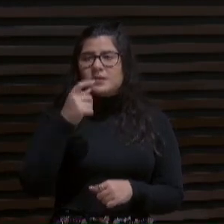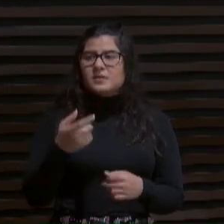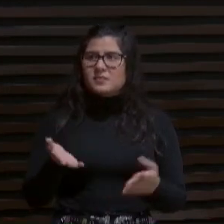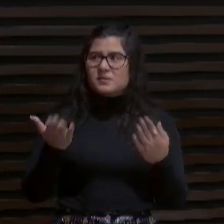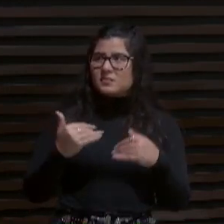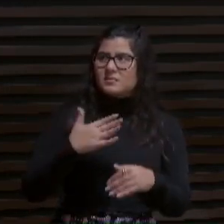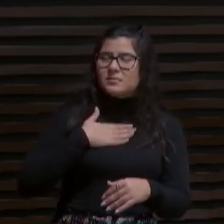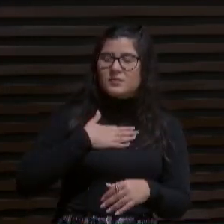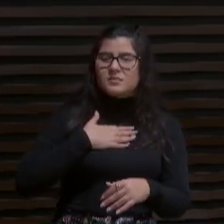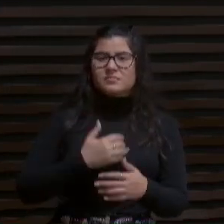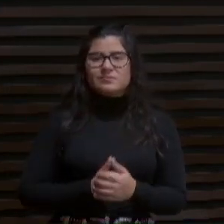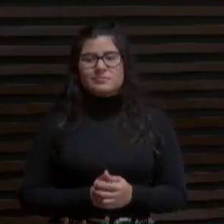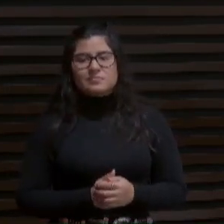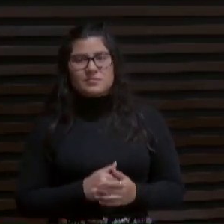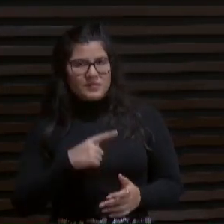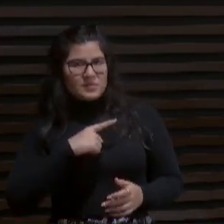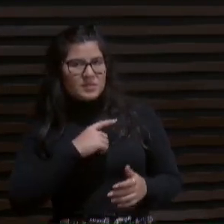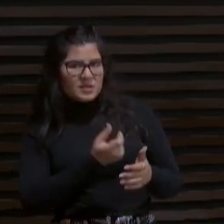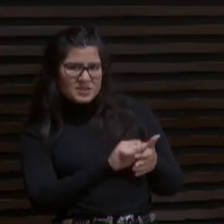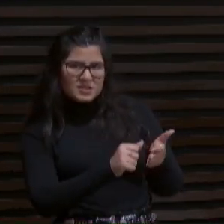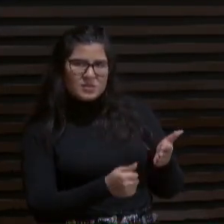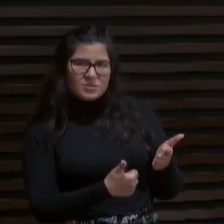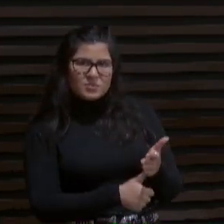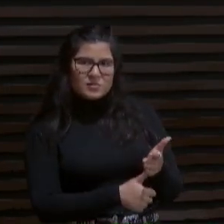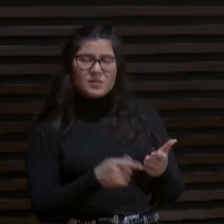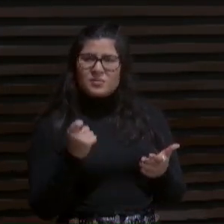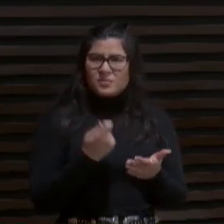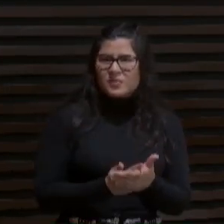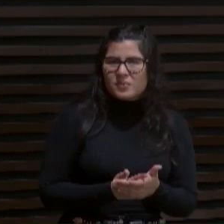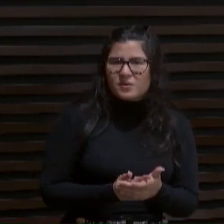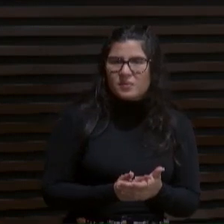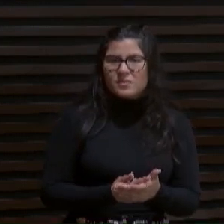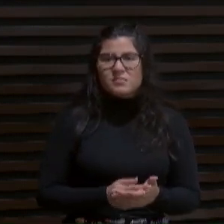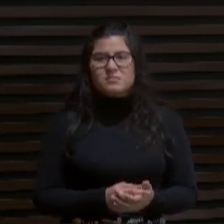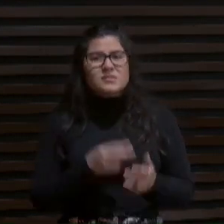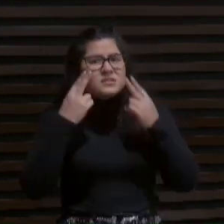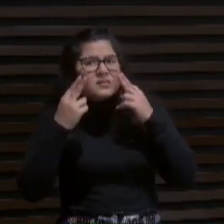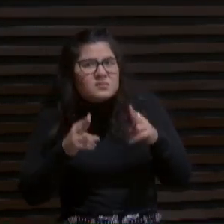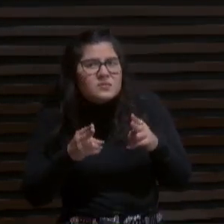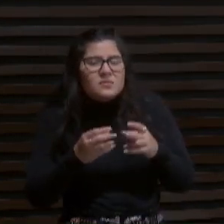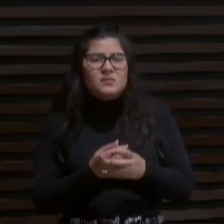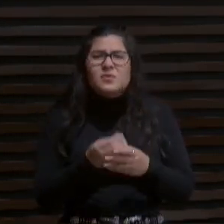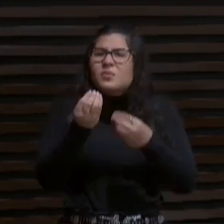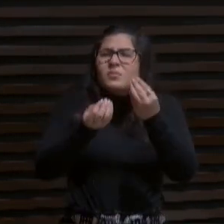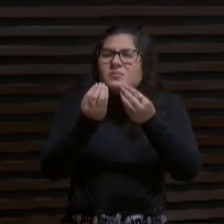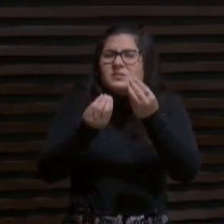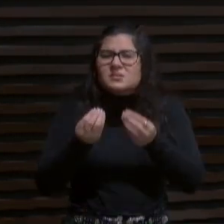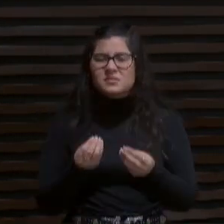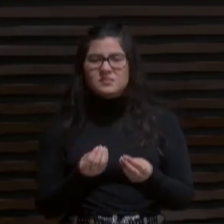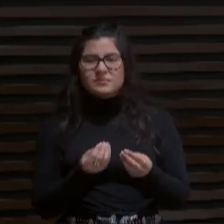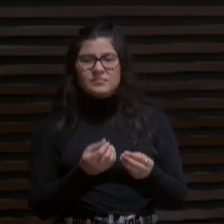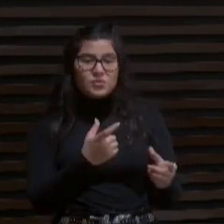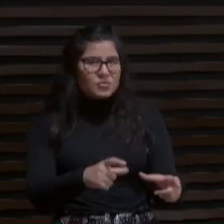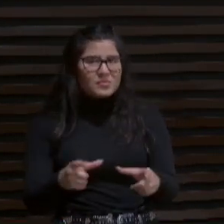ele deu. Não deu. Você tem a escritura? Você comprou? Você pagou por quanto? Quem testemunhou? Você está dizendo que ele te deu, mas o terreno era do meu